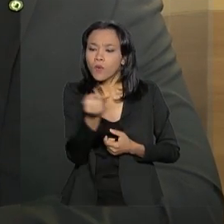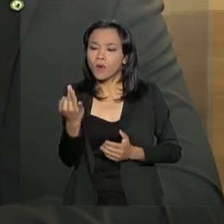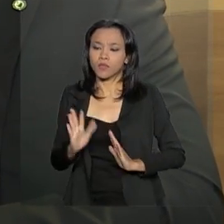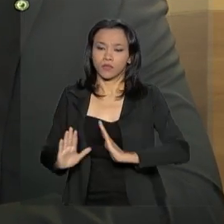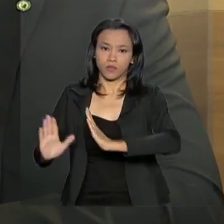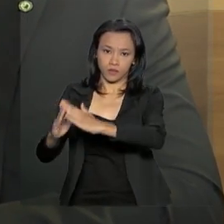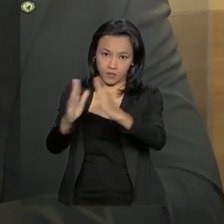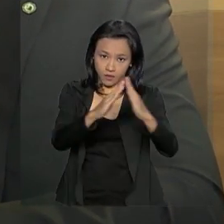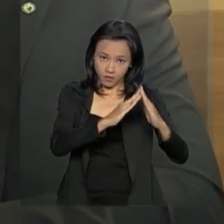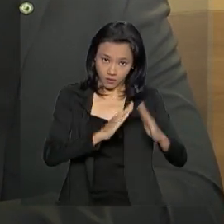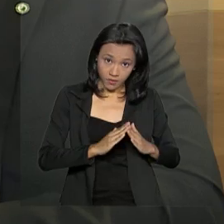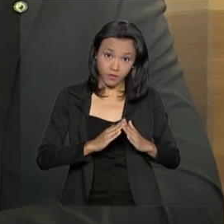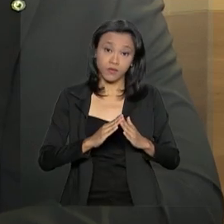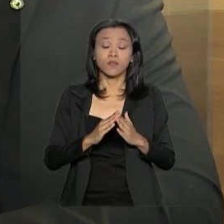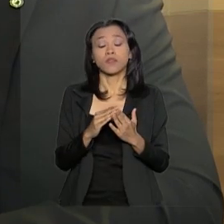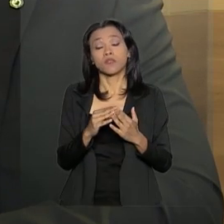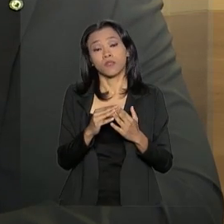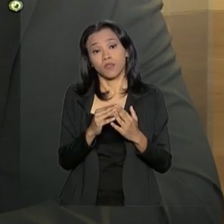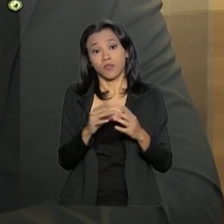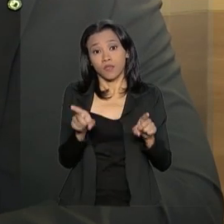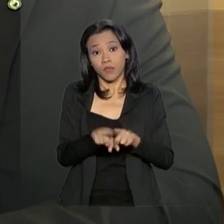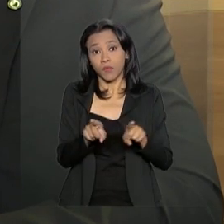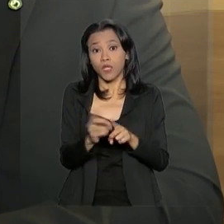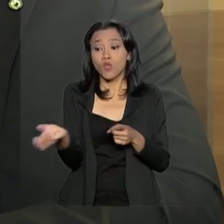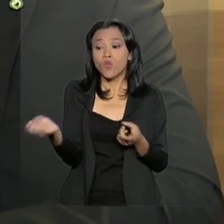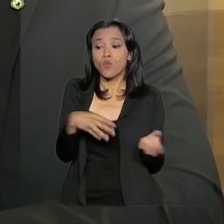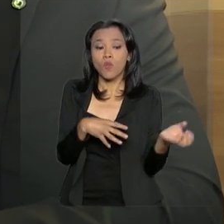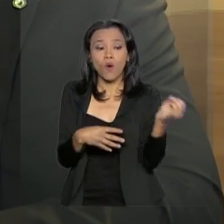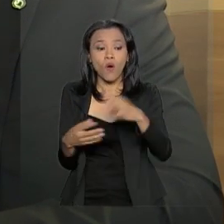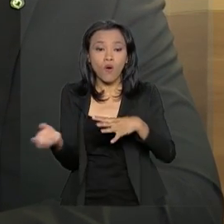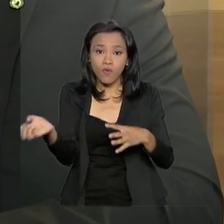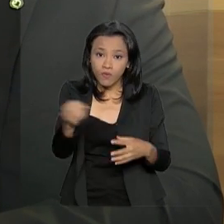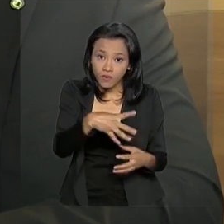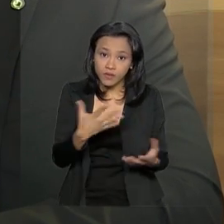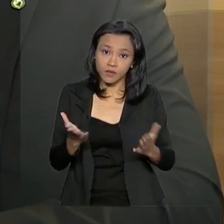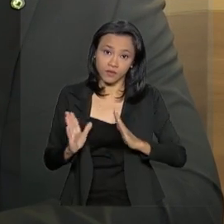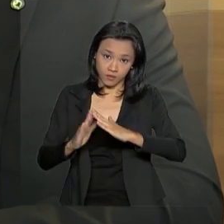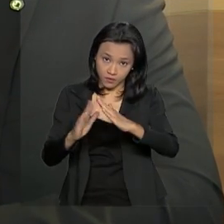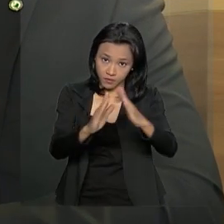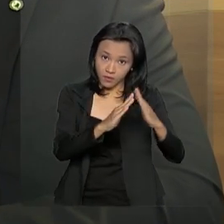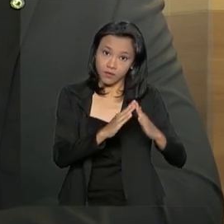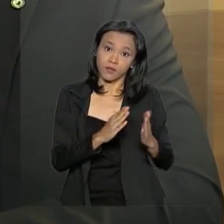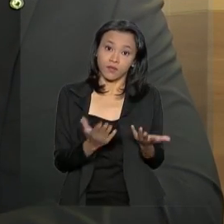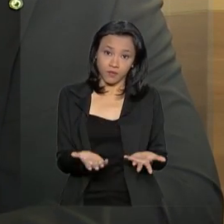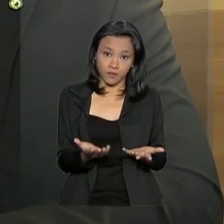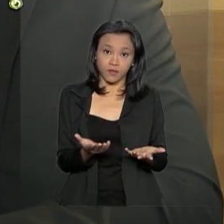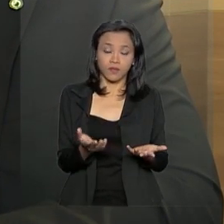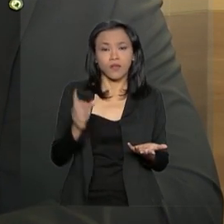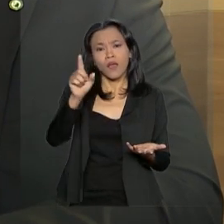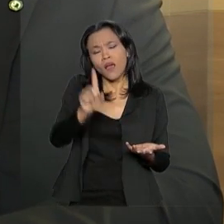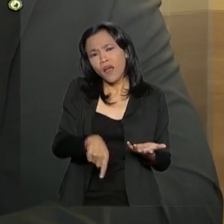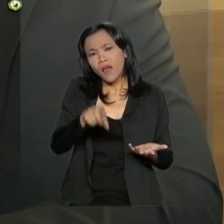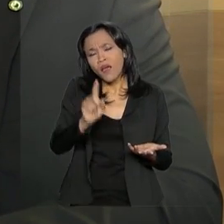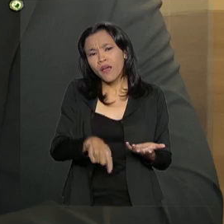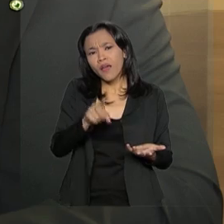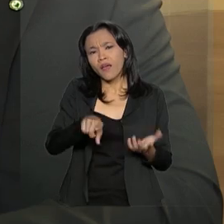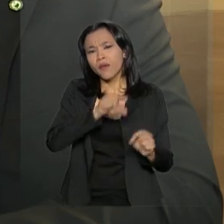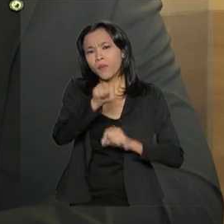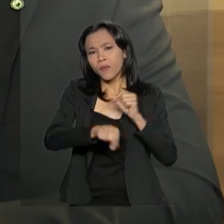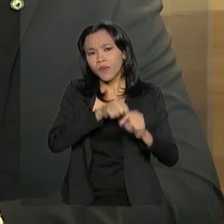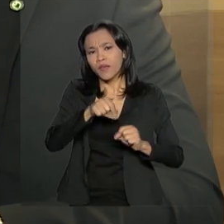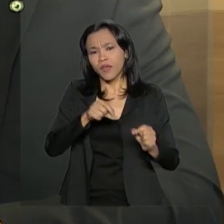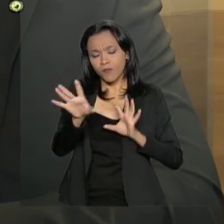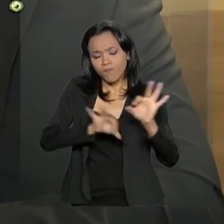incremento, promover a produção de novas unidades habitacionais. Afinal de contas, há uma expectativa, uma estimativa de